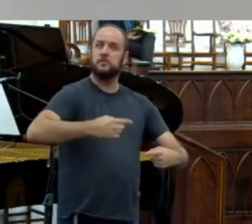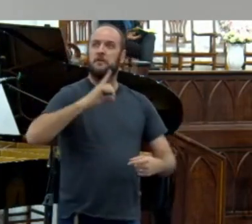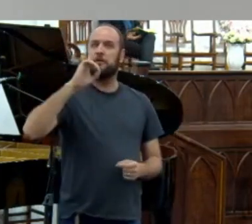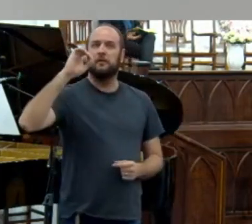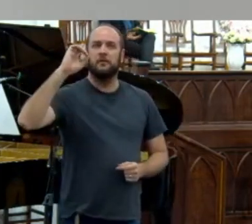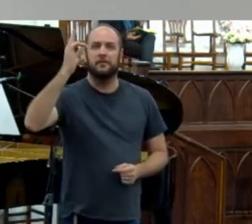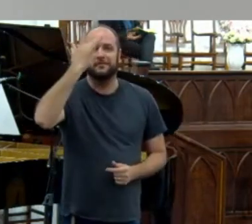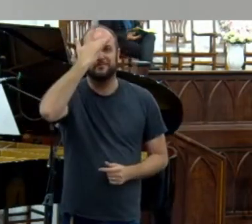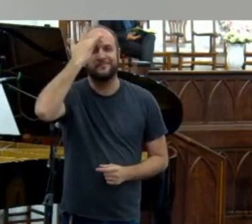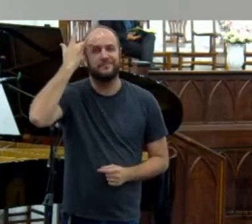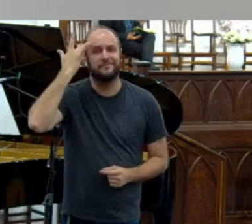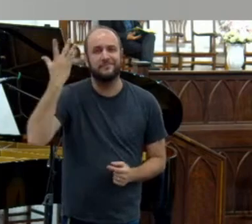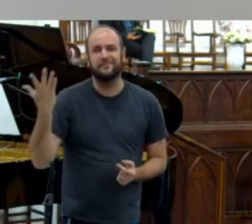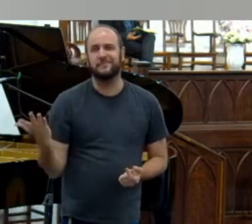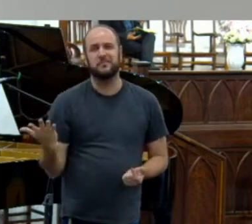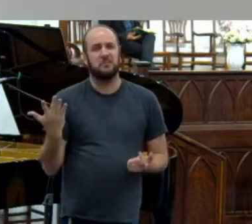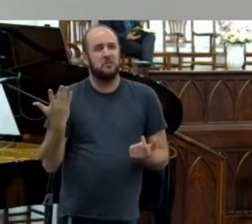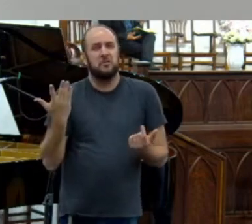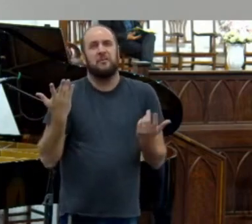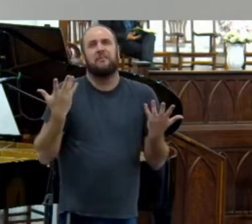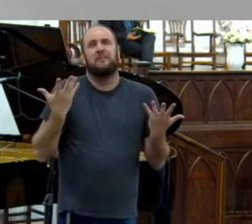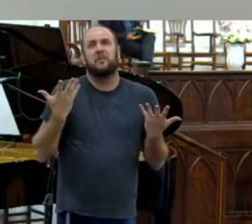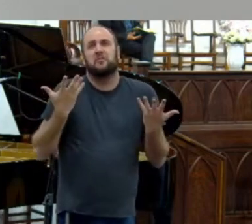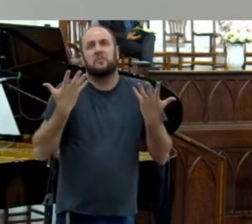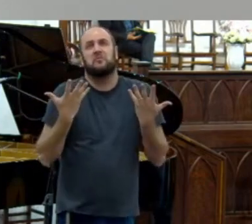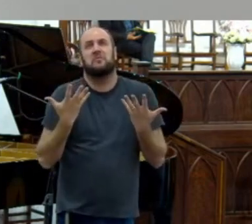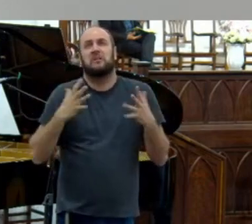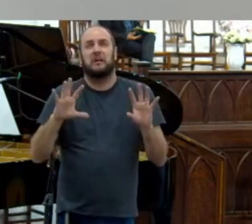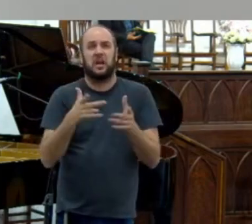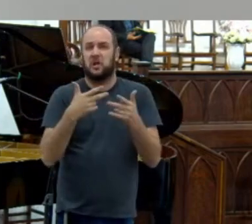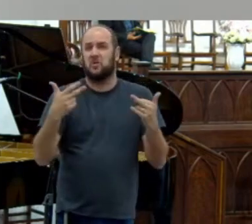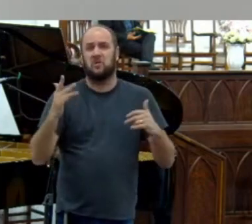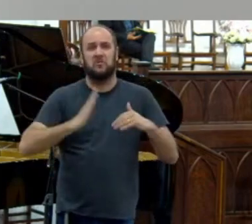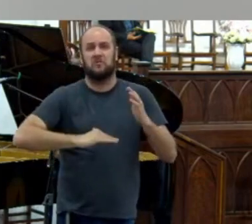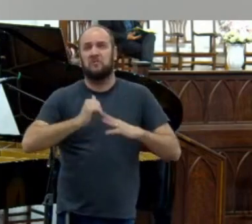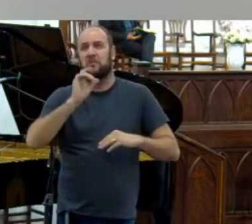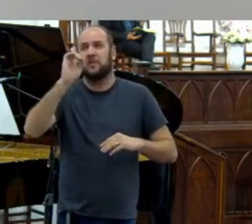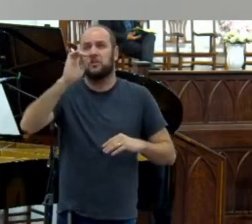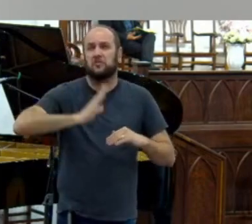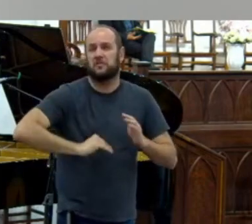para aqueles que não se conformam com as coisas que Deus faz.